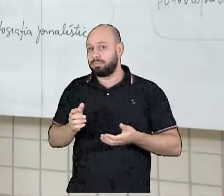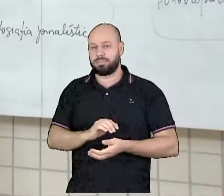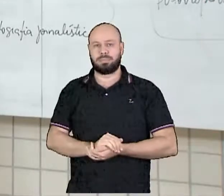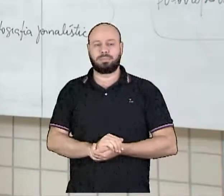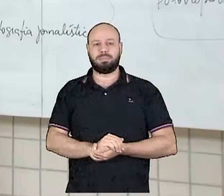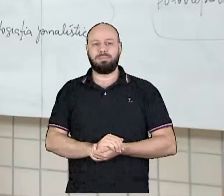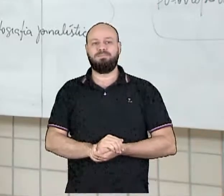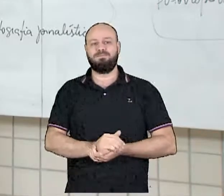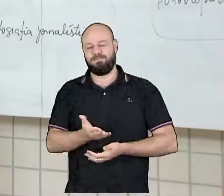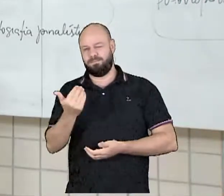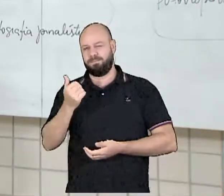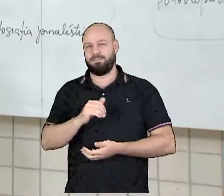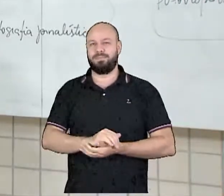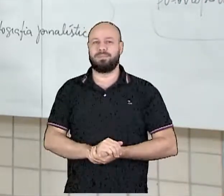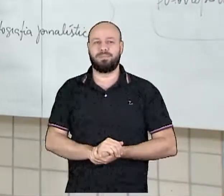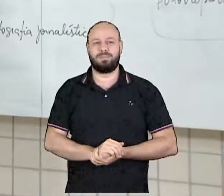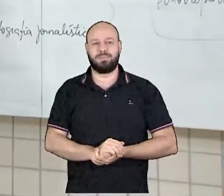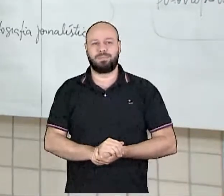Então vamos lá?